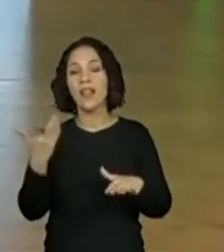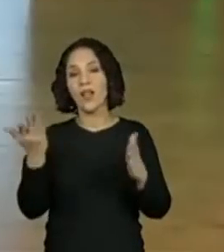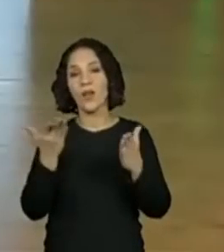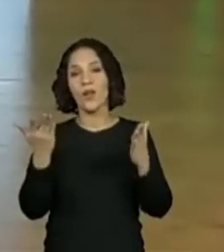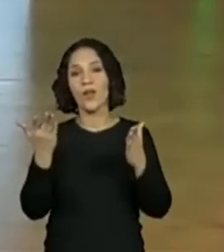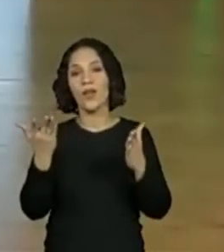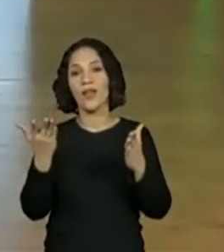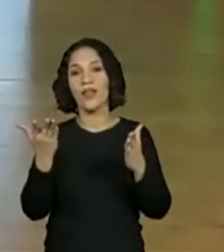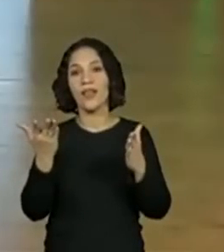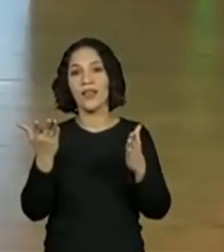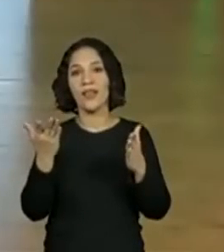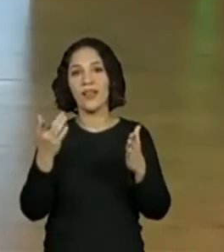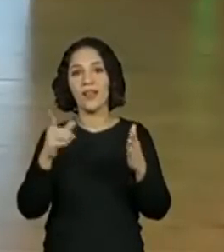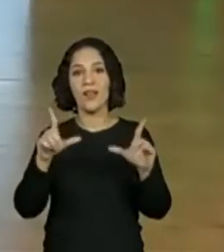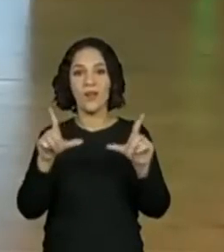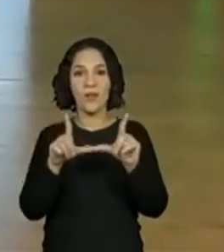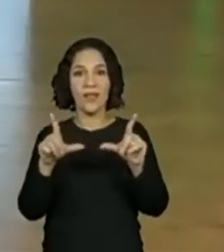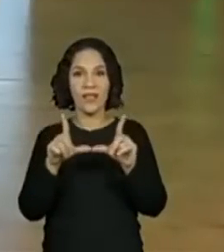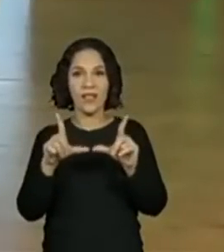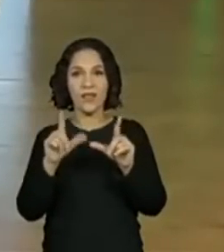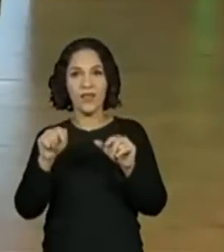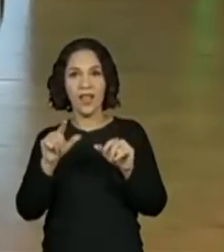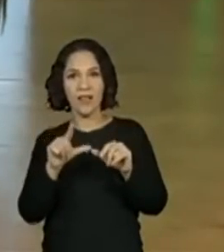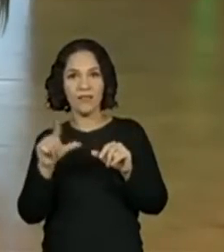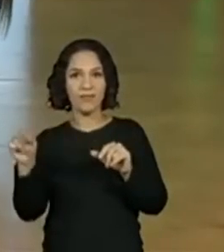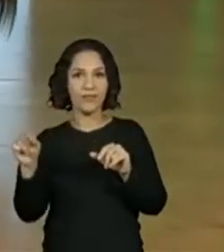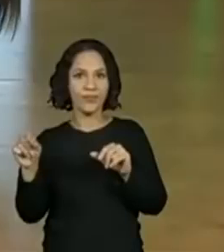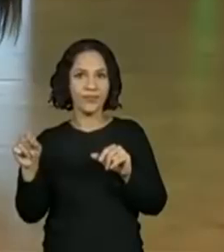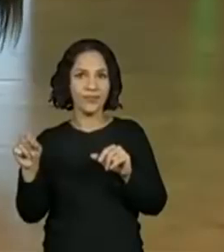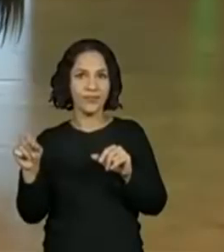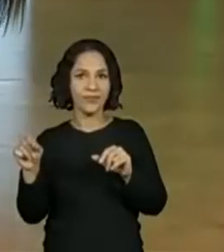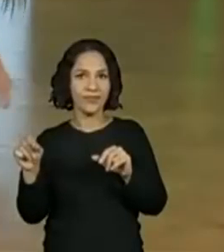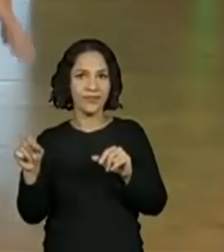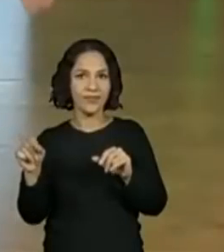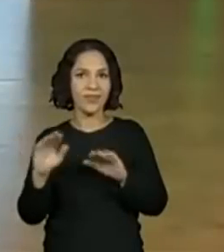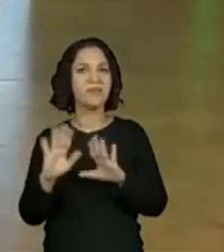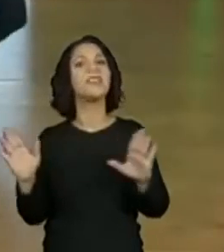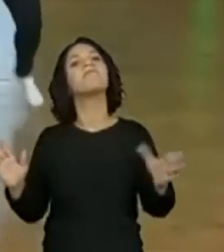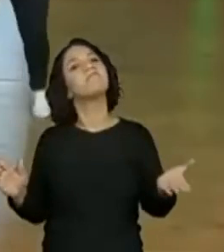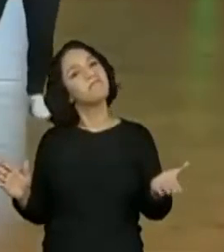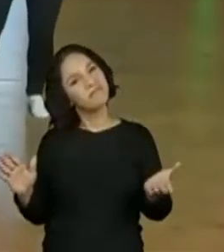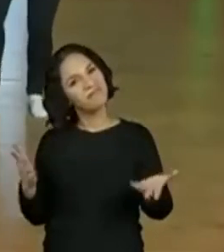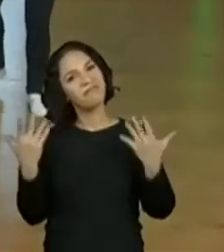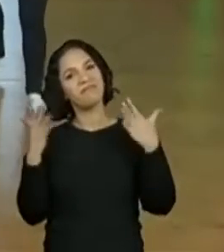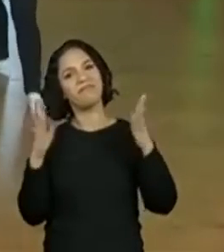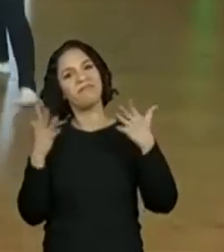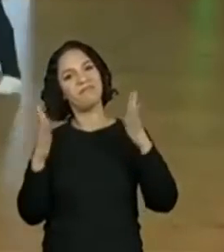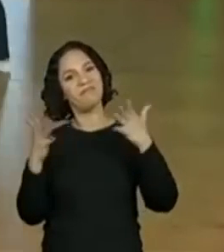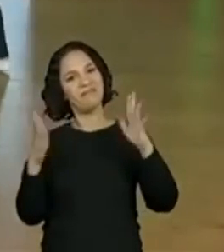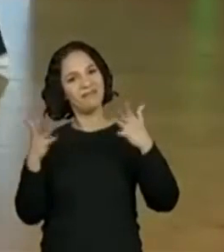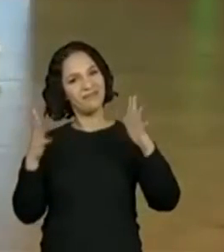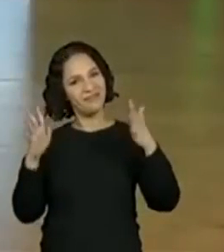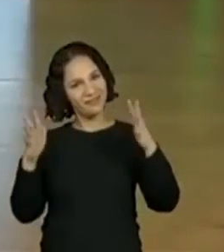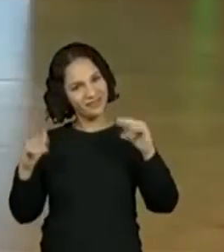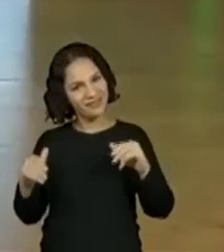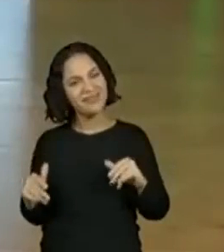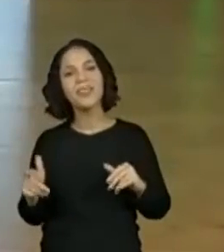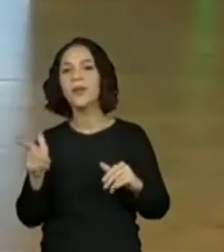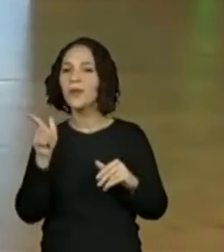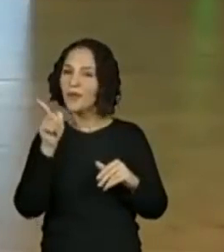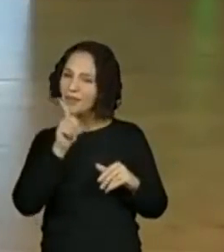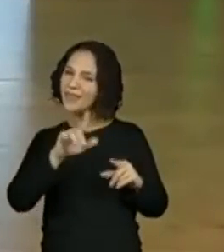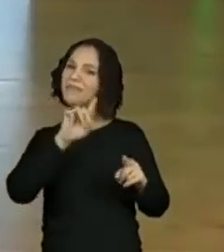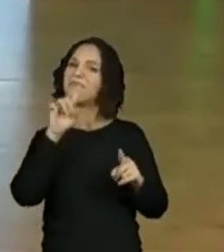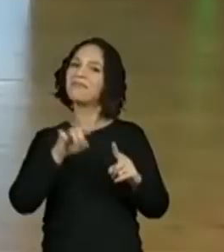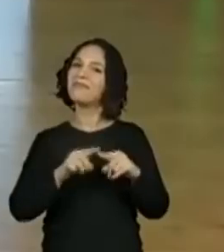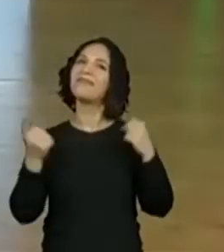quadrado, eles colocaram alguma coisa do quadrado. Acho que dá pra você sair, Fran. Com... Você cumpriu muito bem. Parabéns, você